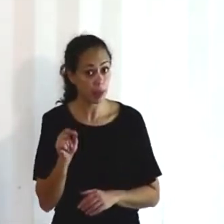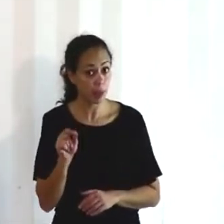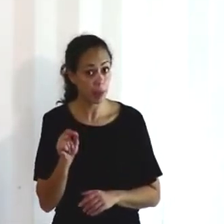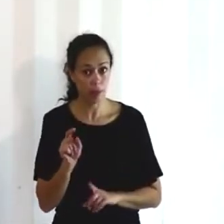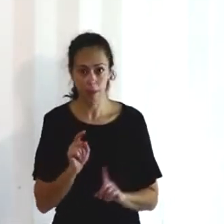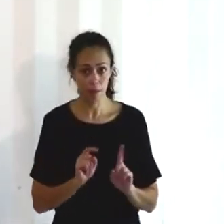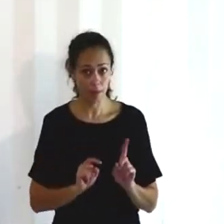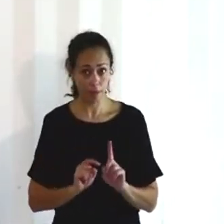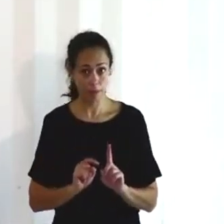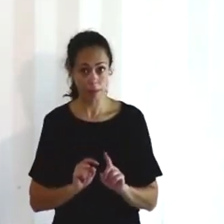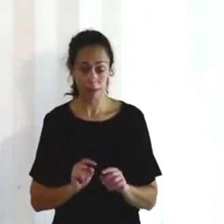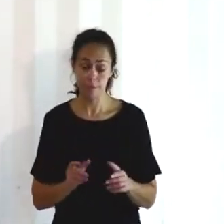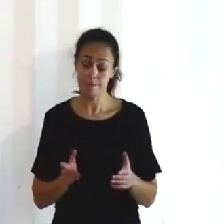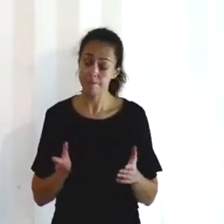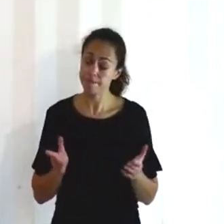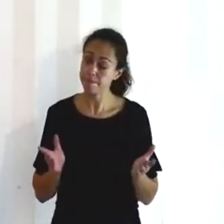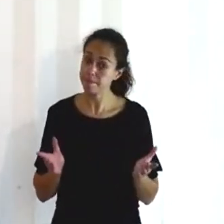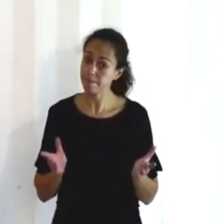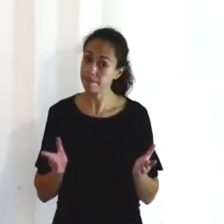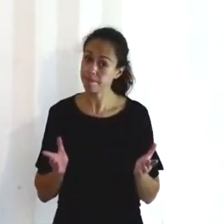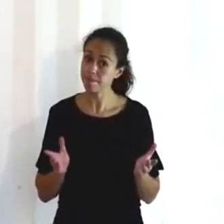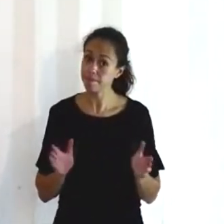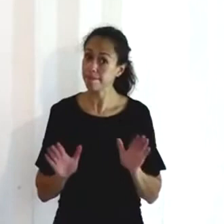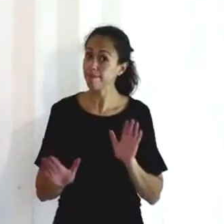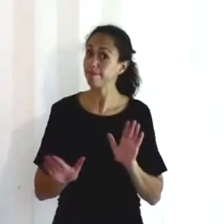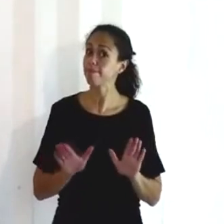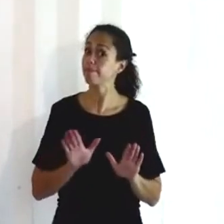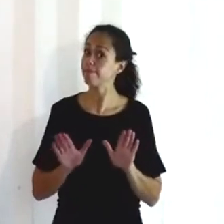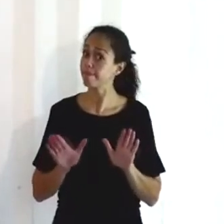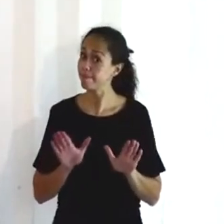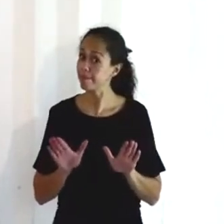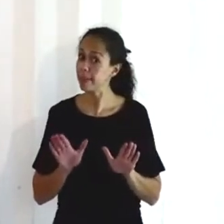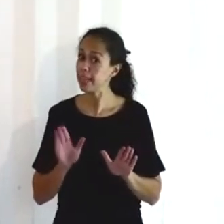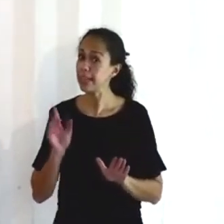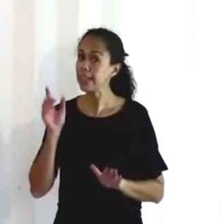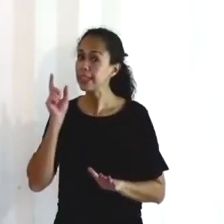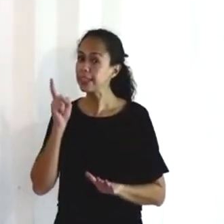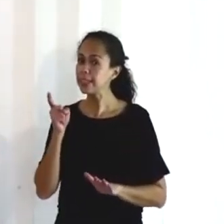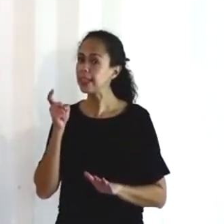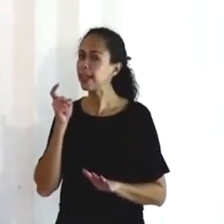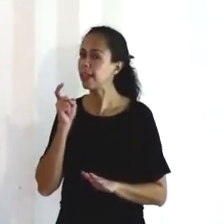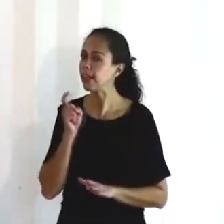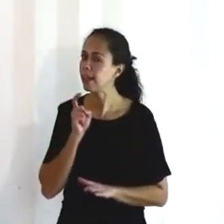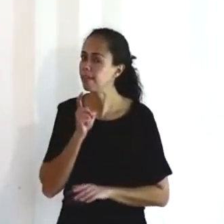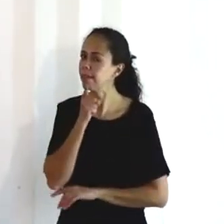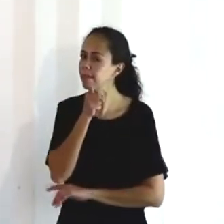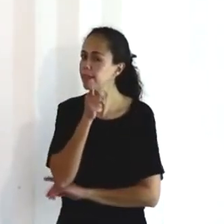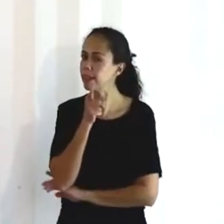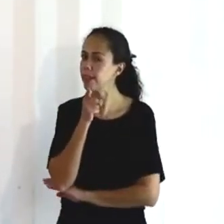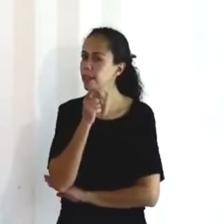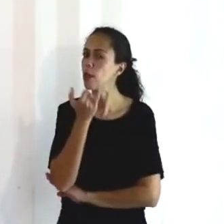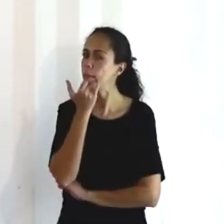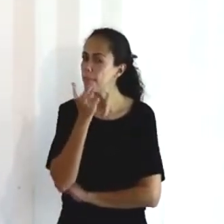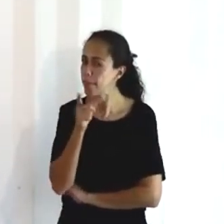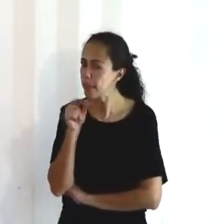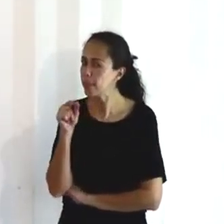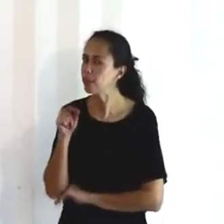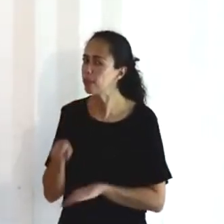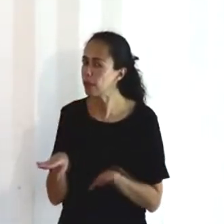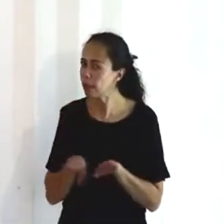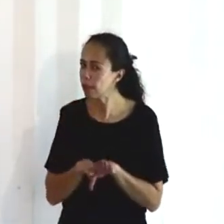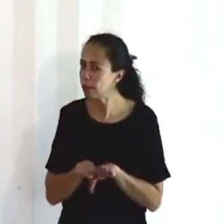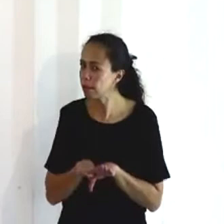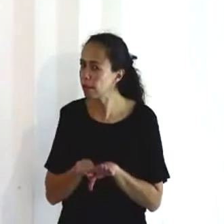as dimensões disso, eu não sei, eu não julgo nada, apenas a palavra de Deus parece apontar para alguma